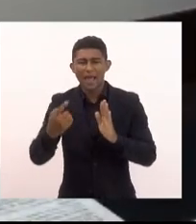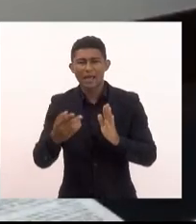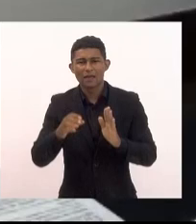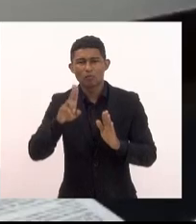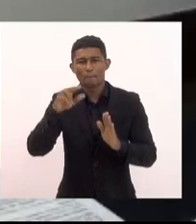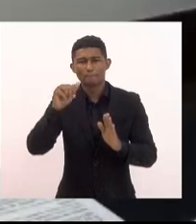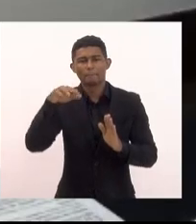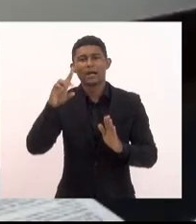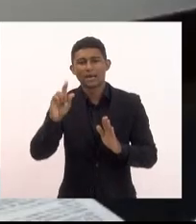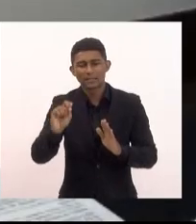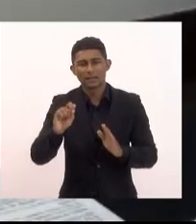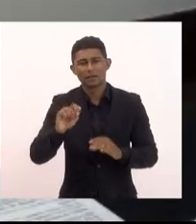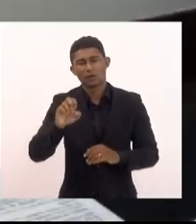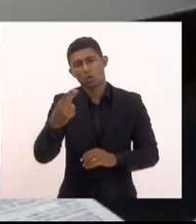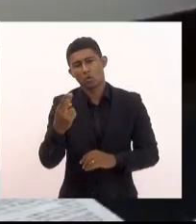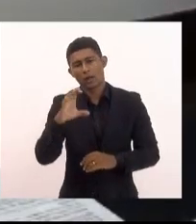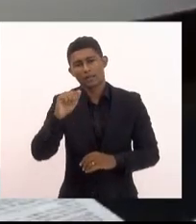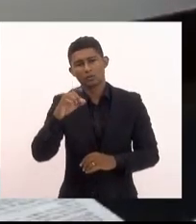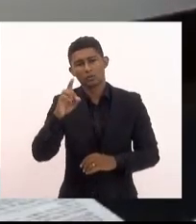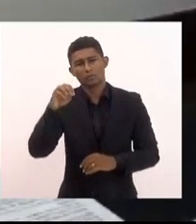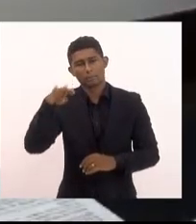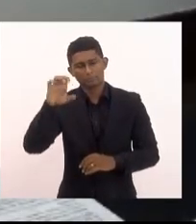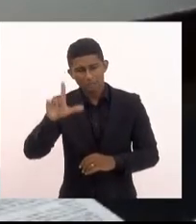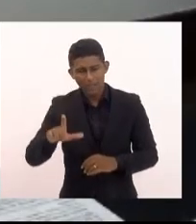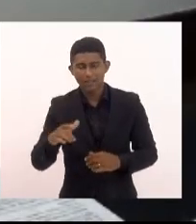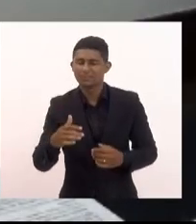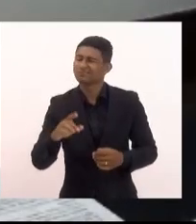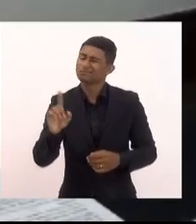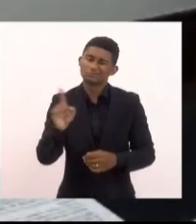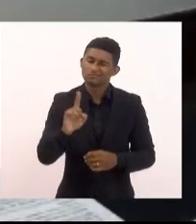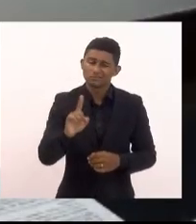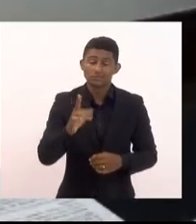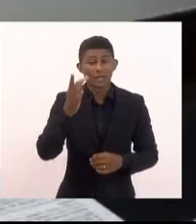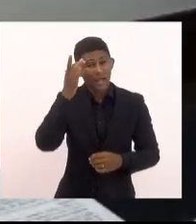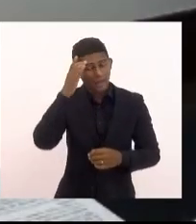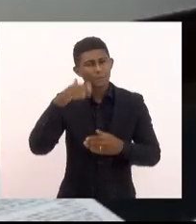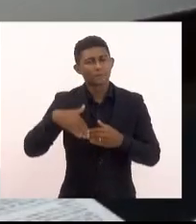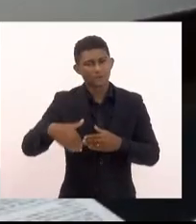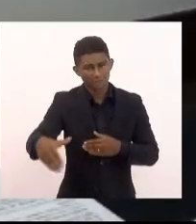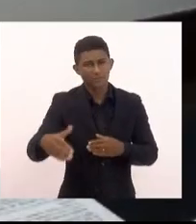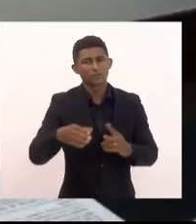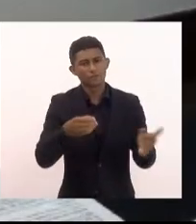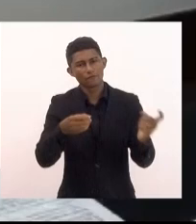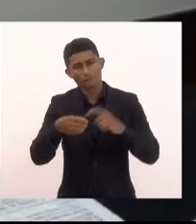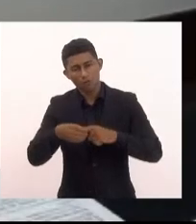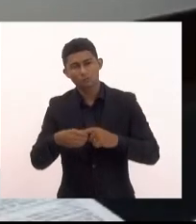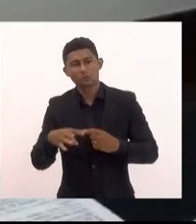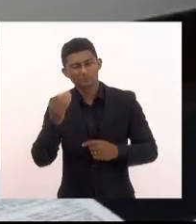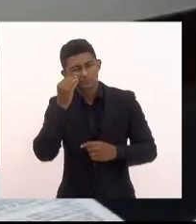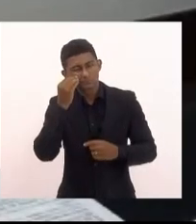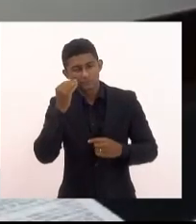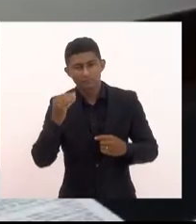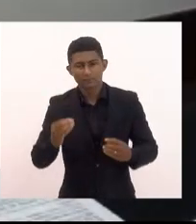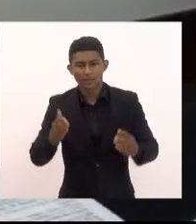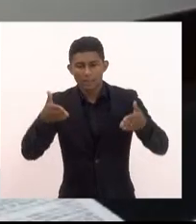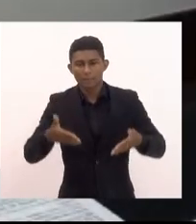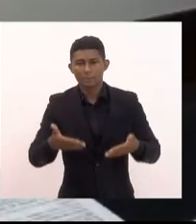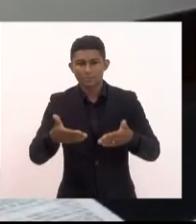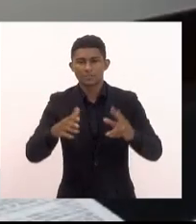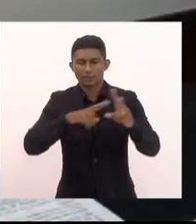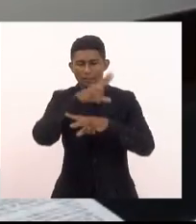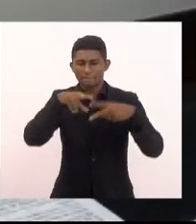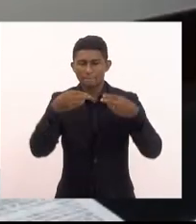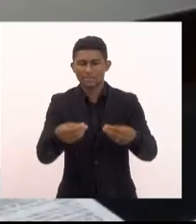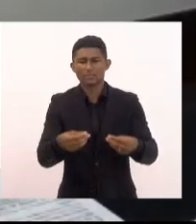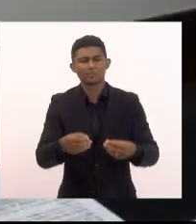de modo algum, mas eu respeito e entendo. Espero que ele volte em breve, que a gente possa ter esses presentes de Iemanjá, que são lindas